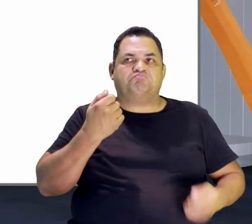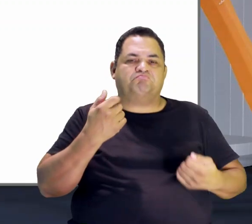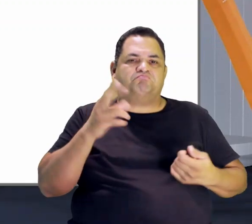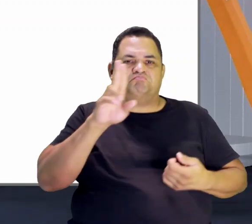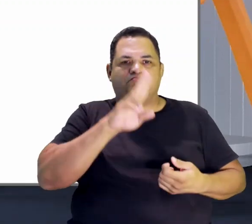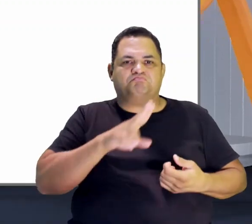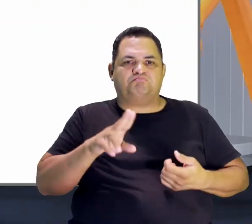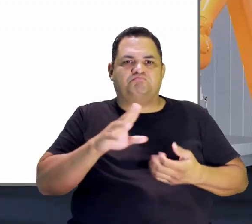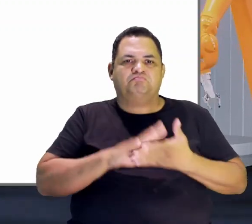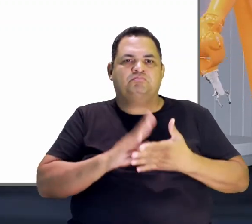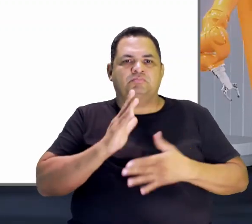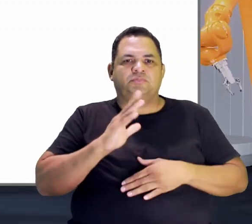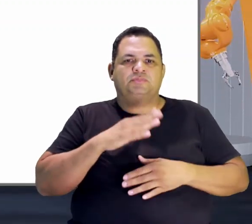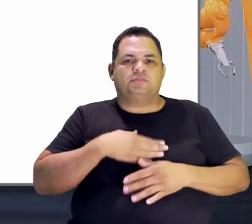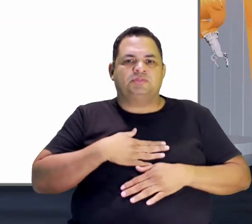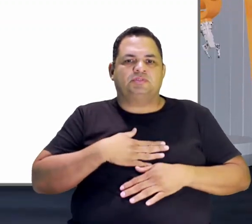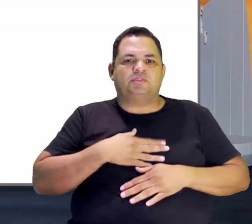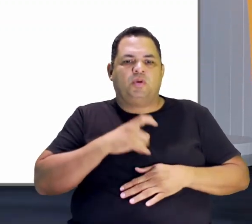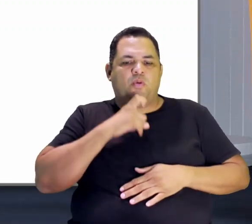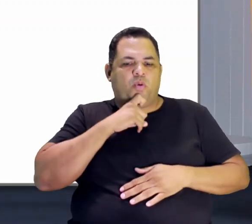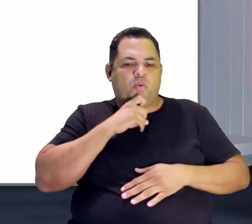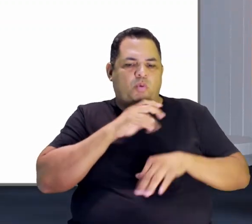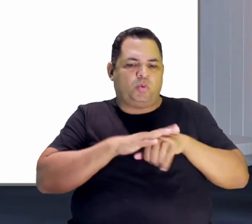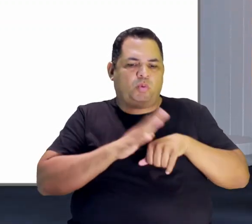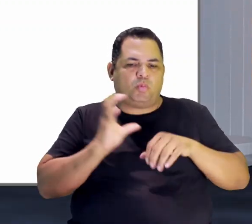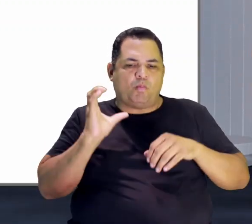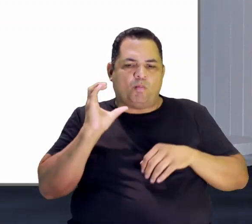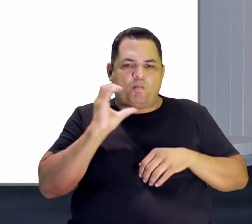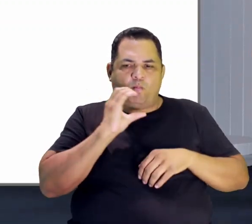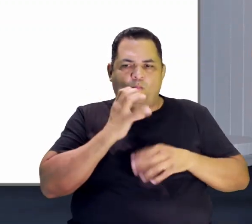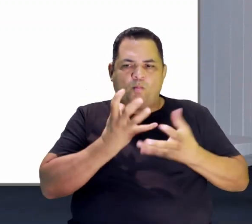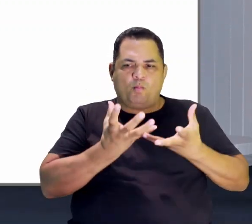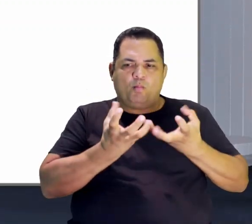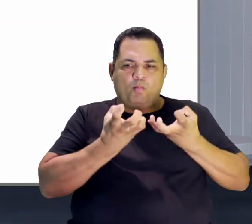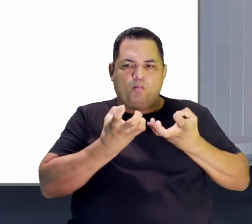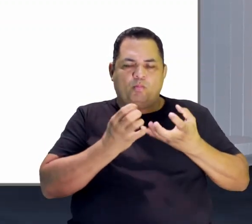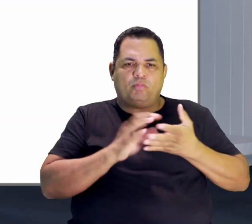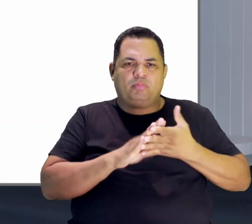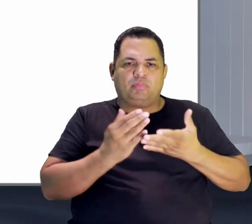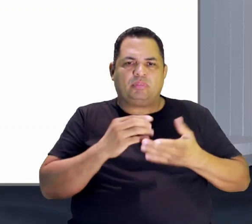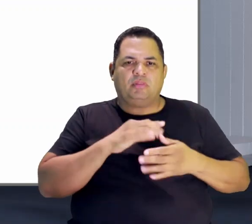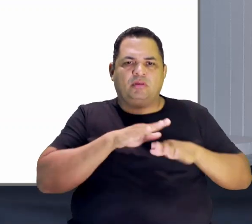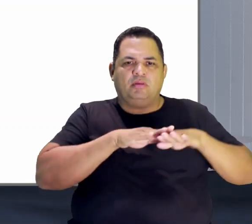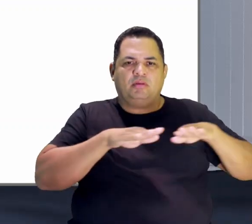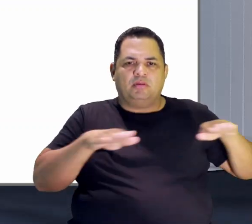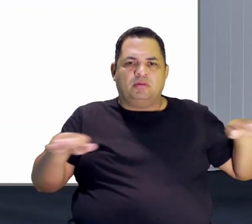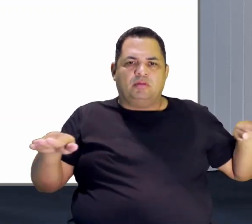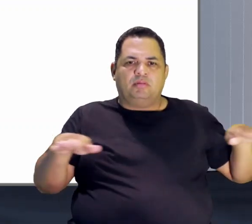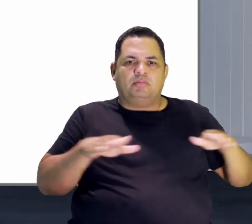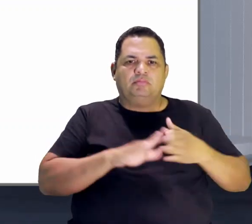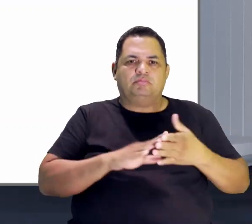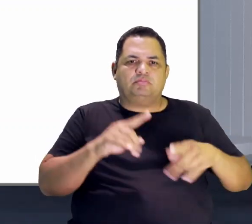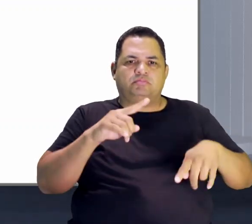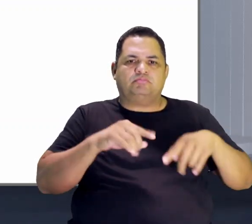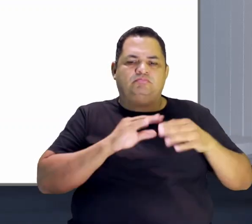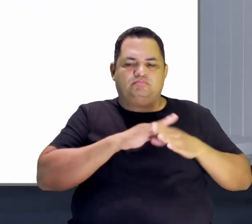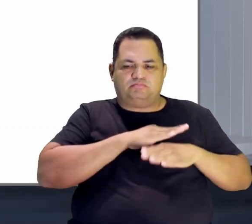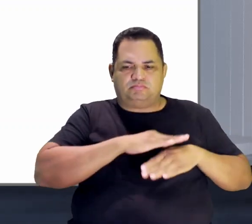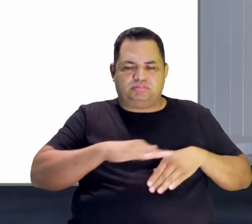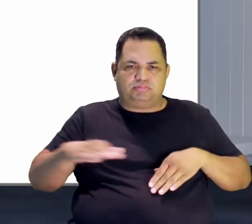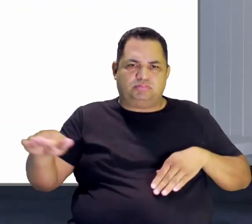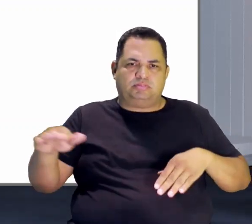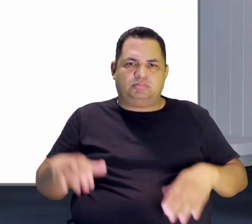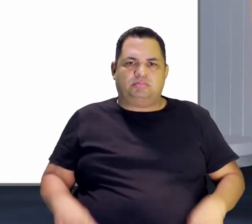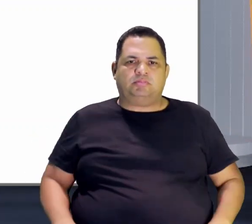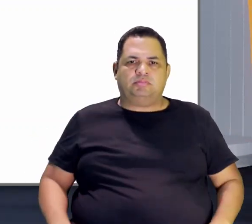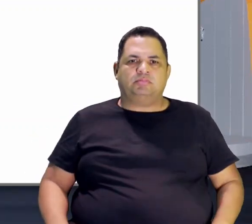na época já tinha um gelo seco, né? Colocou um grande assim e o corpo não parava, passava direto.